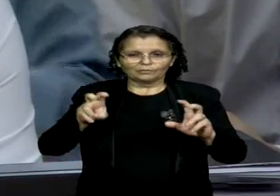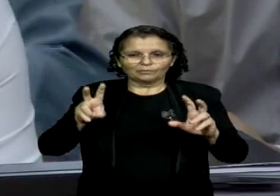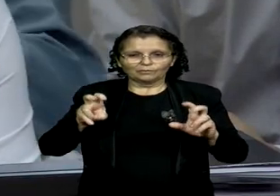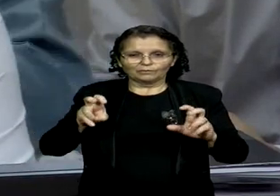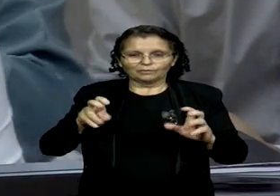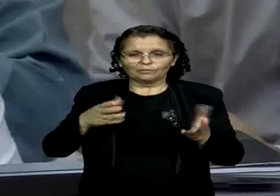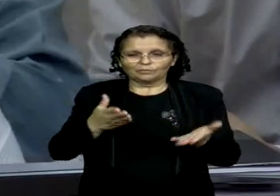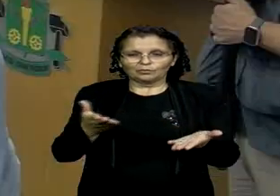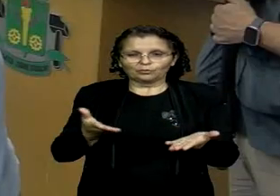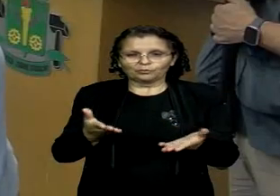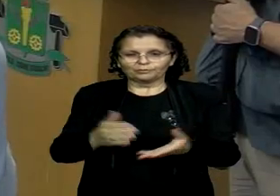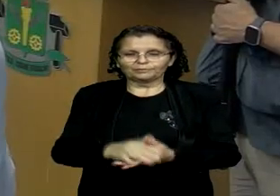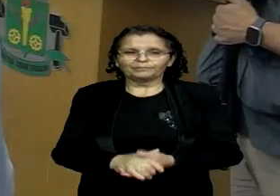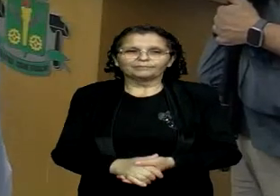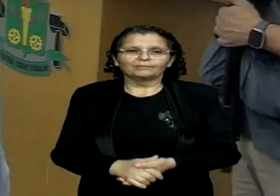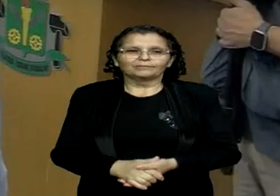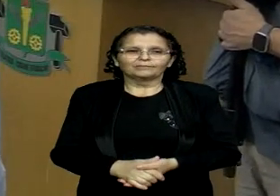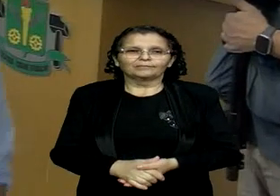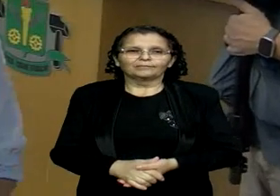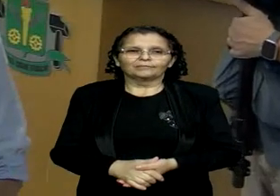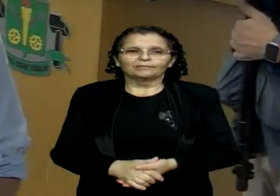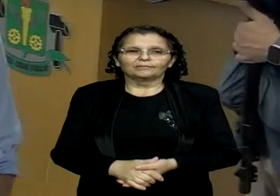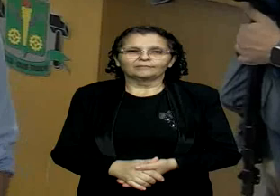do expediente.